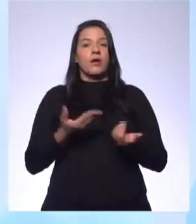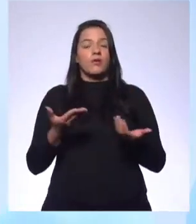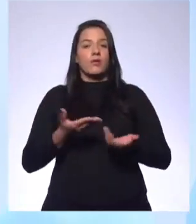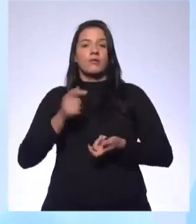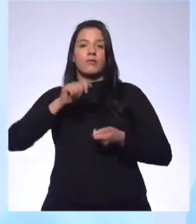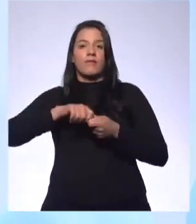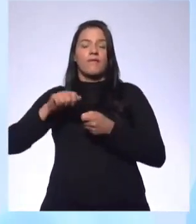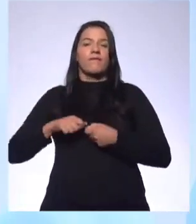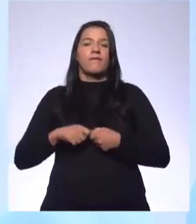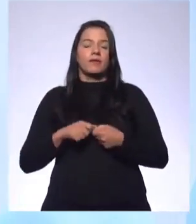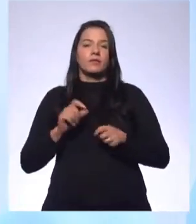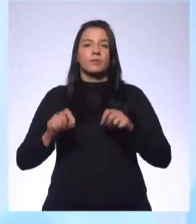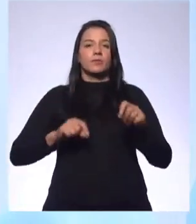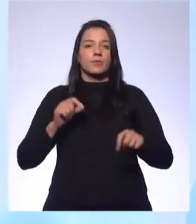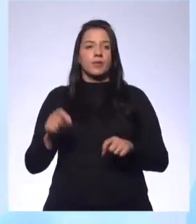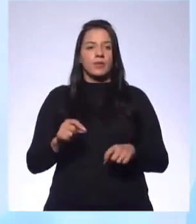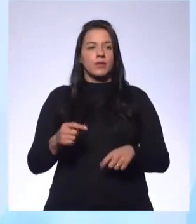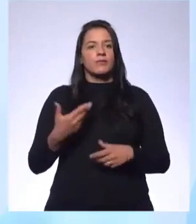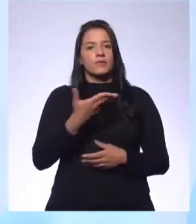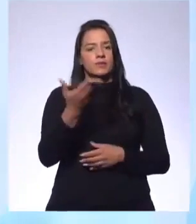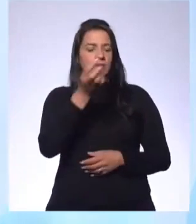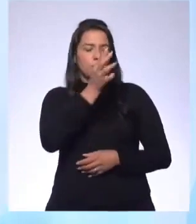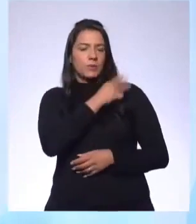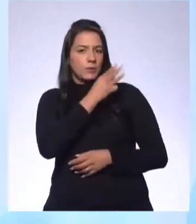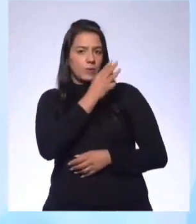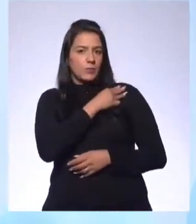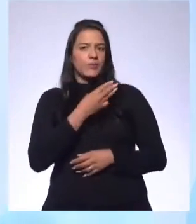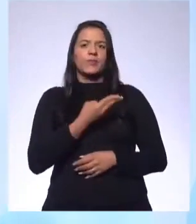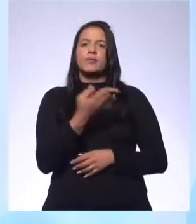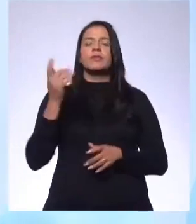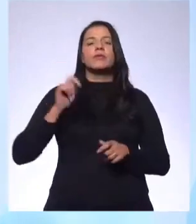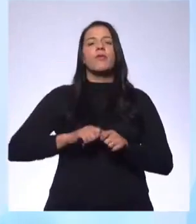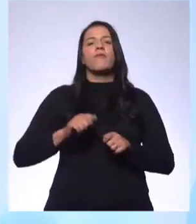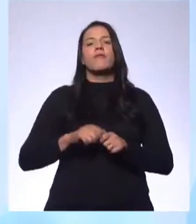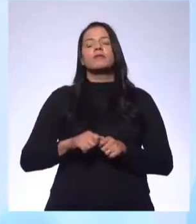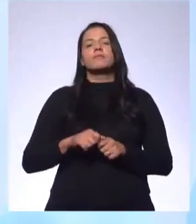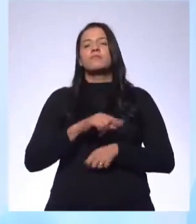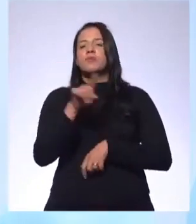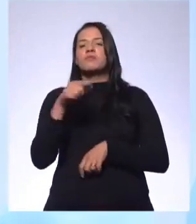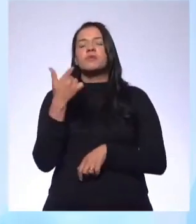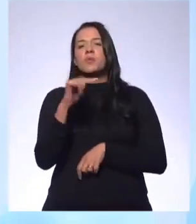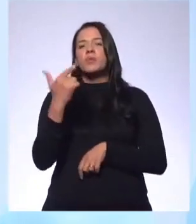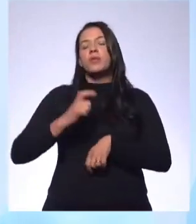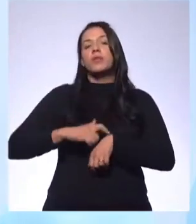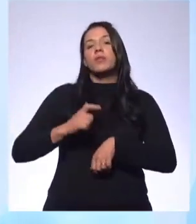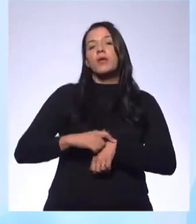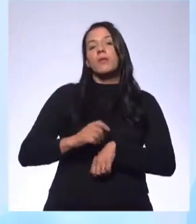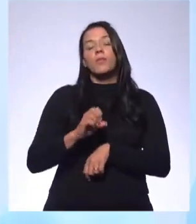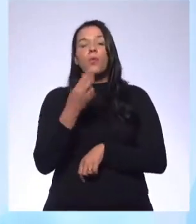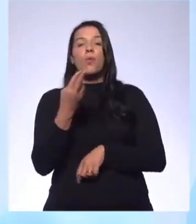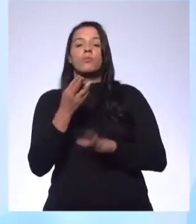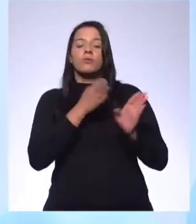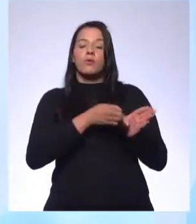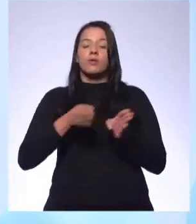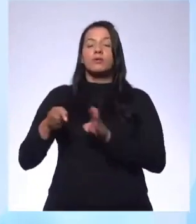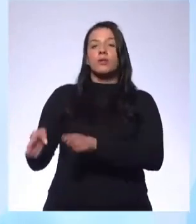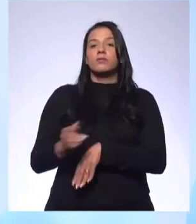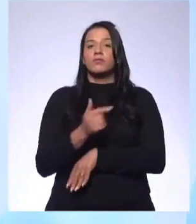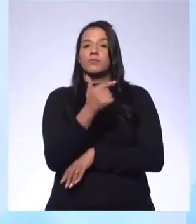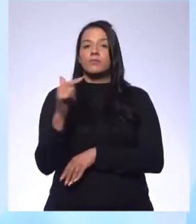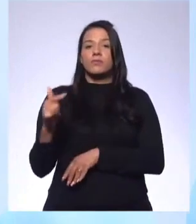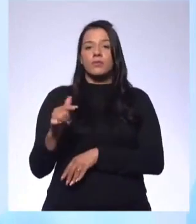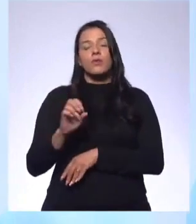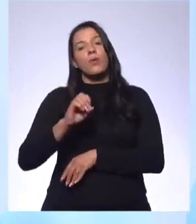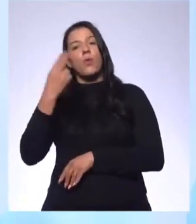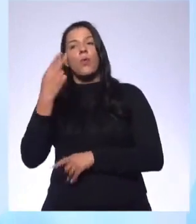aluno, querido aluno da 3ª série do ensino médio. Você não faz porque você não tem tempo ou porque você não se organiza? Ou porque você